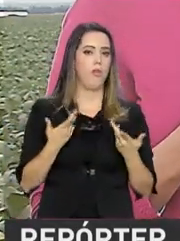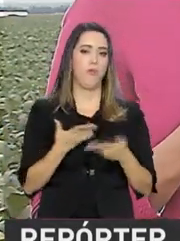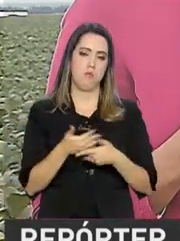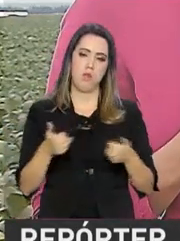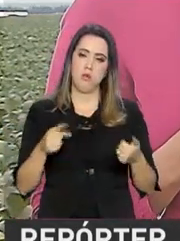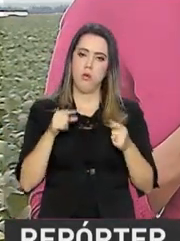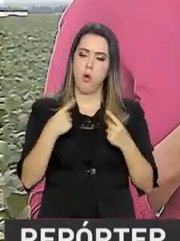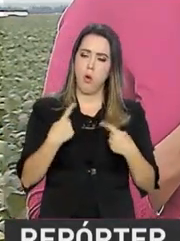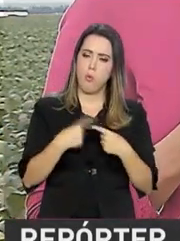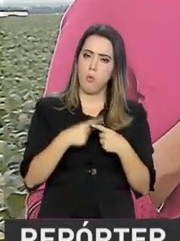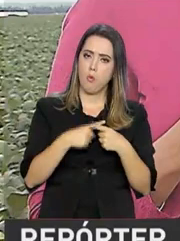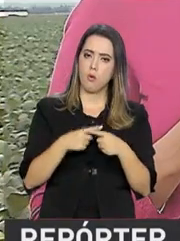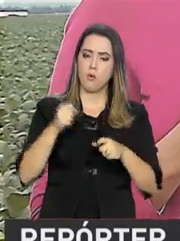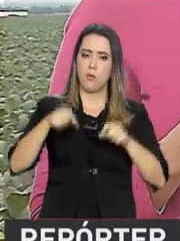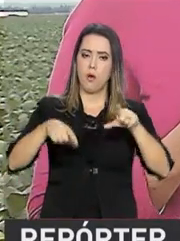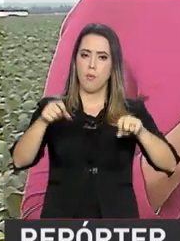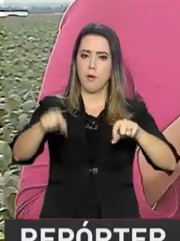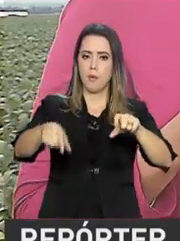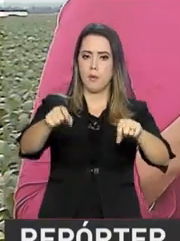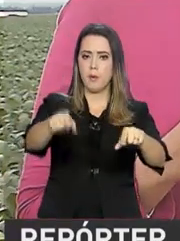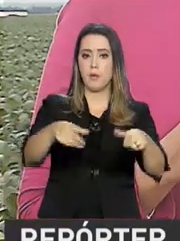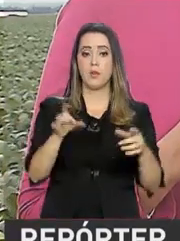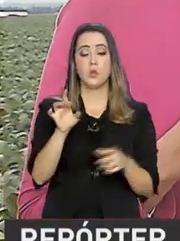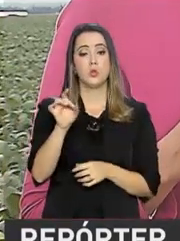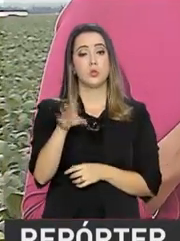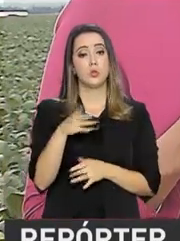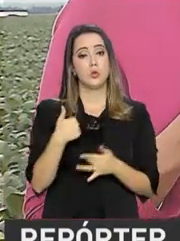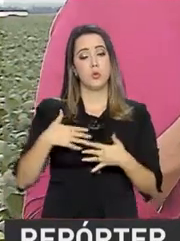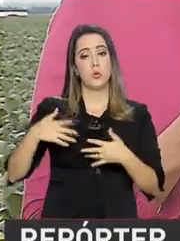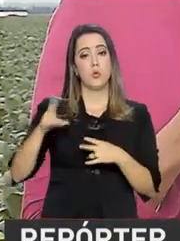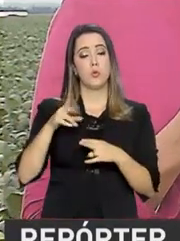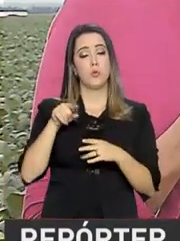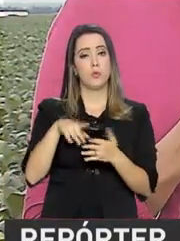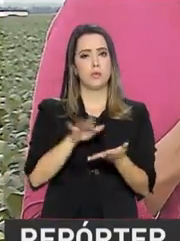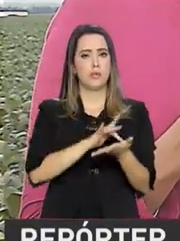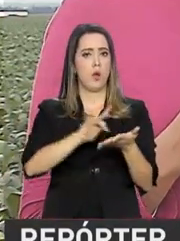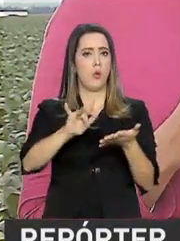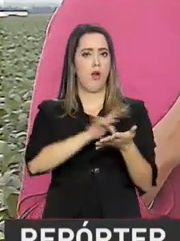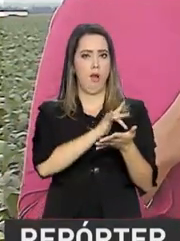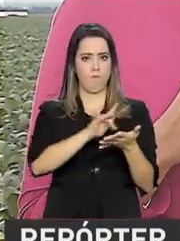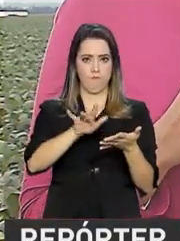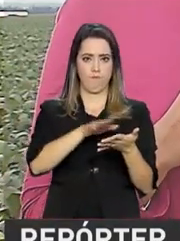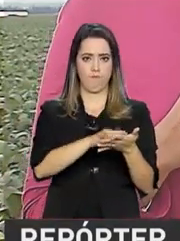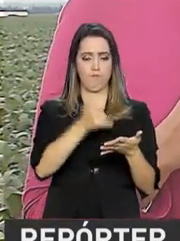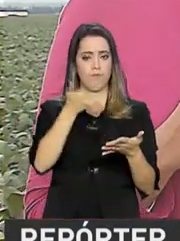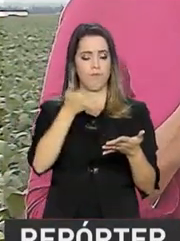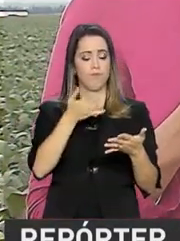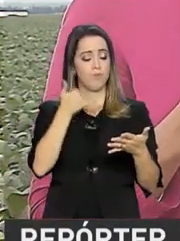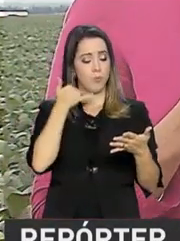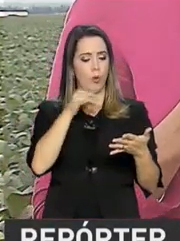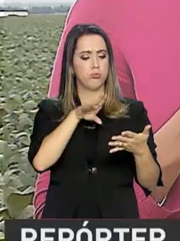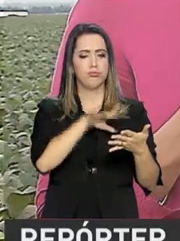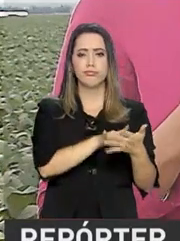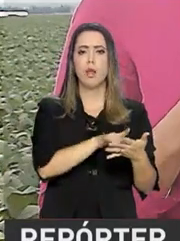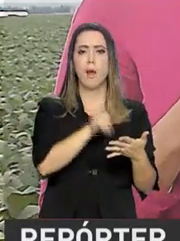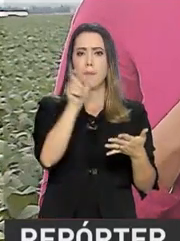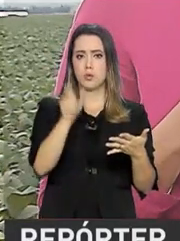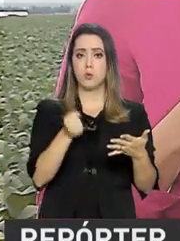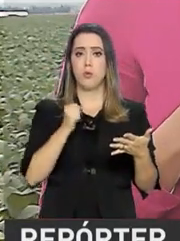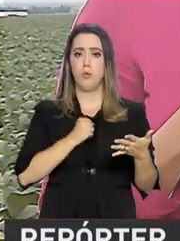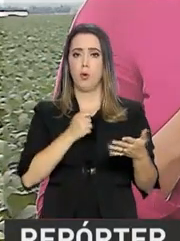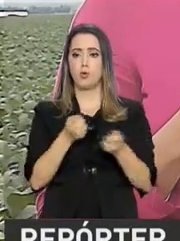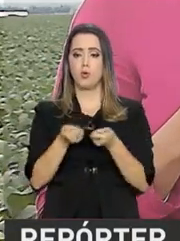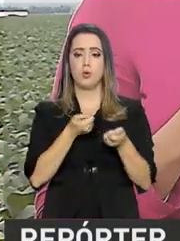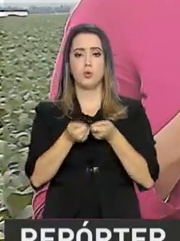à precisão alguns funcionam até guiados por aplicativo com o celular o produtor pode